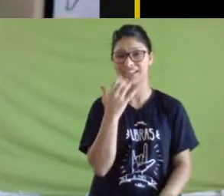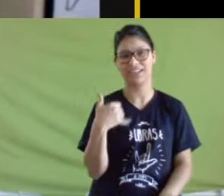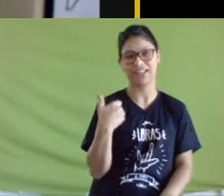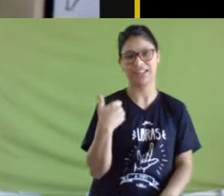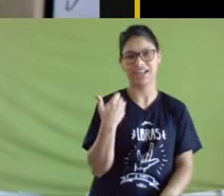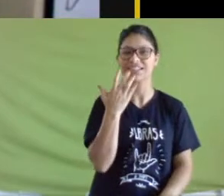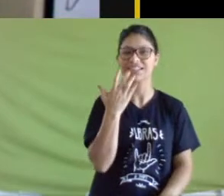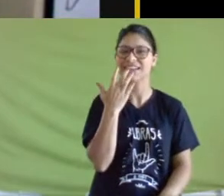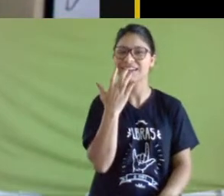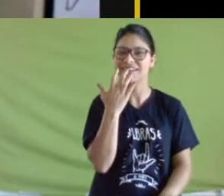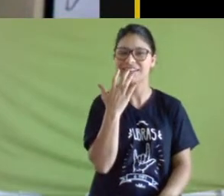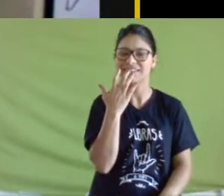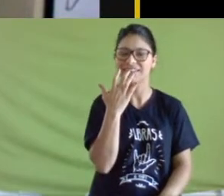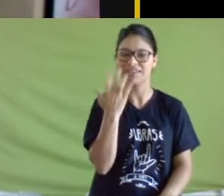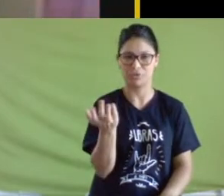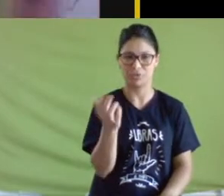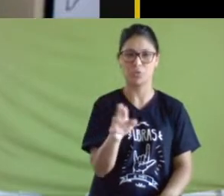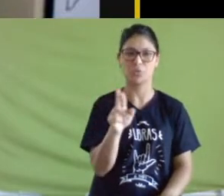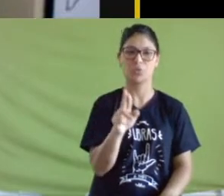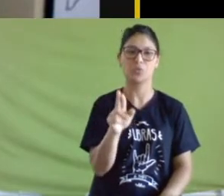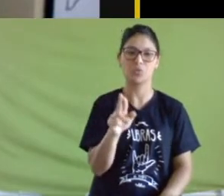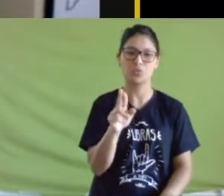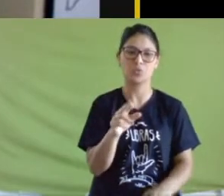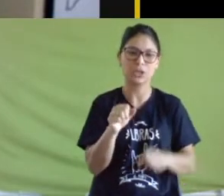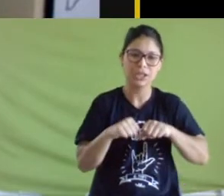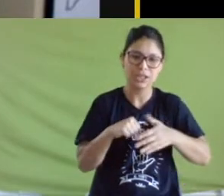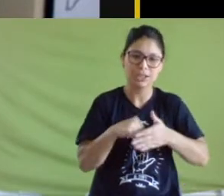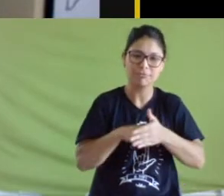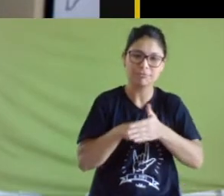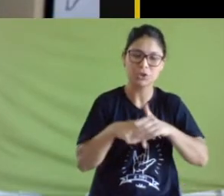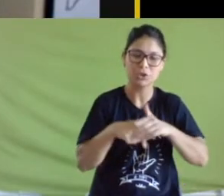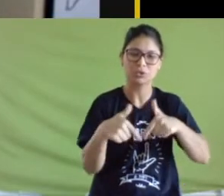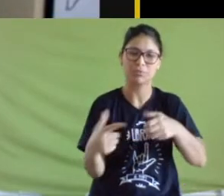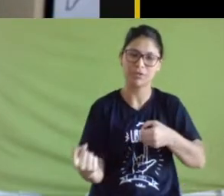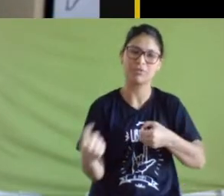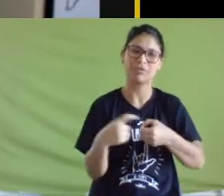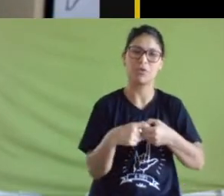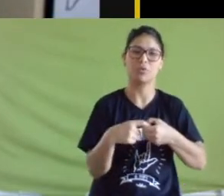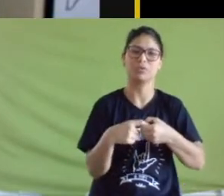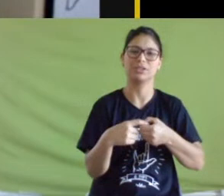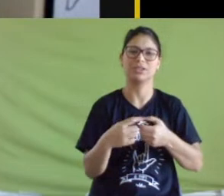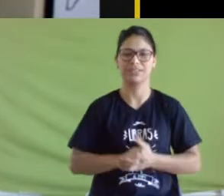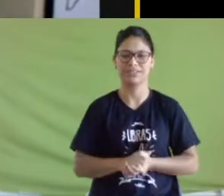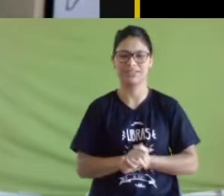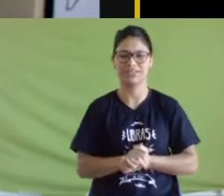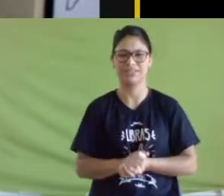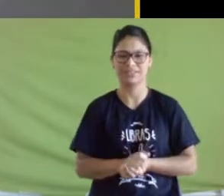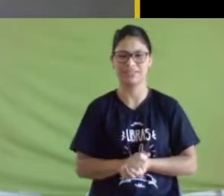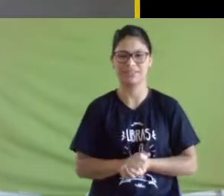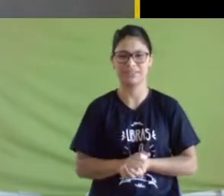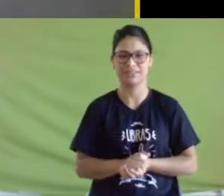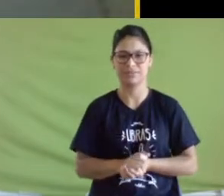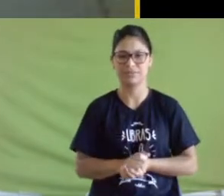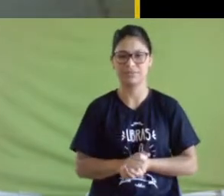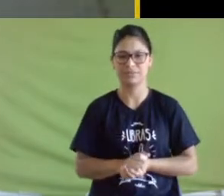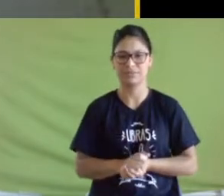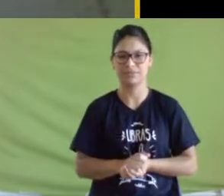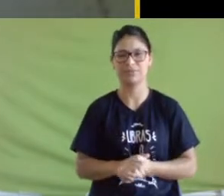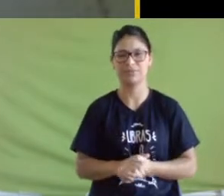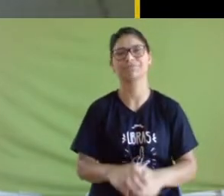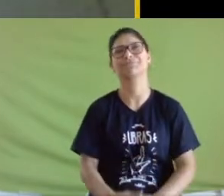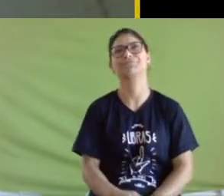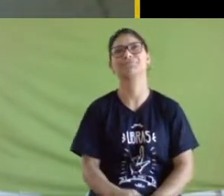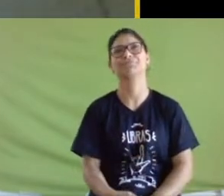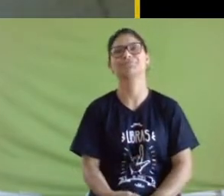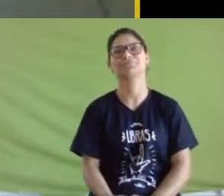gente luta para restabelecer um papo assim, é isso. Ótimo. Da outra questão